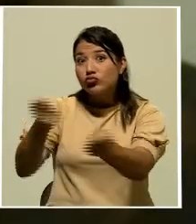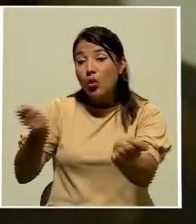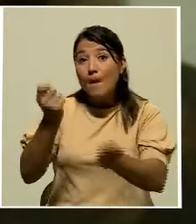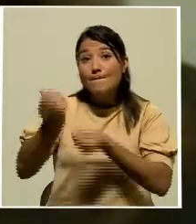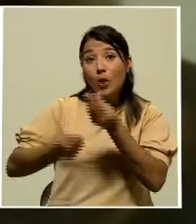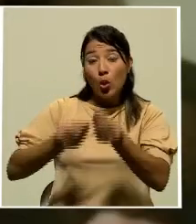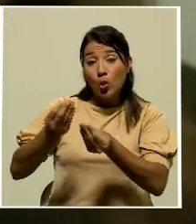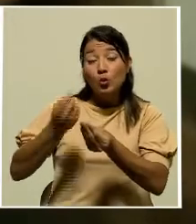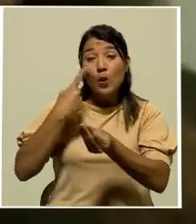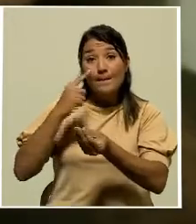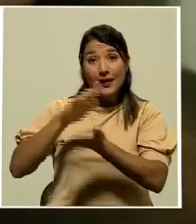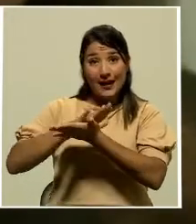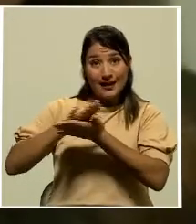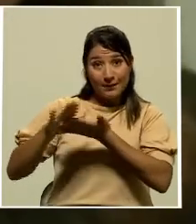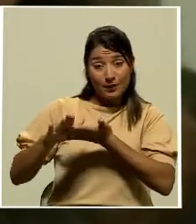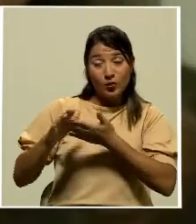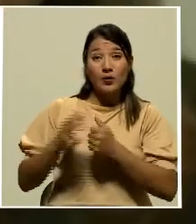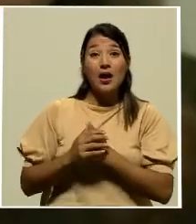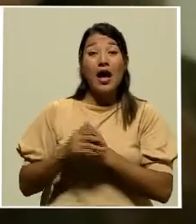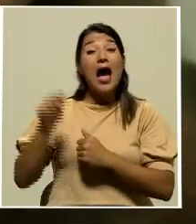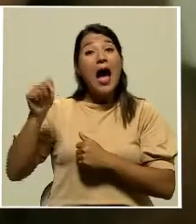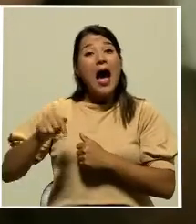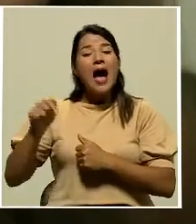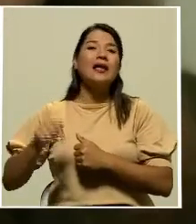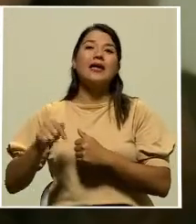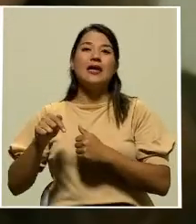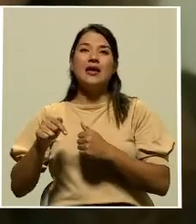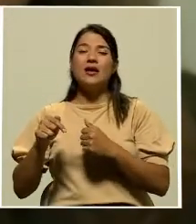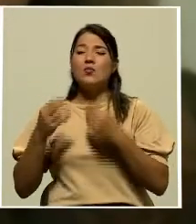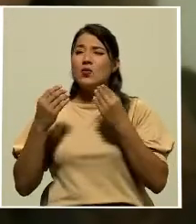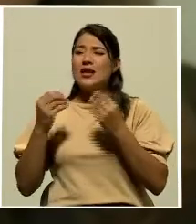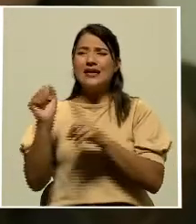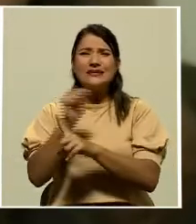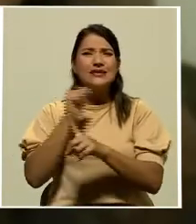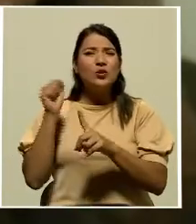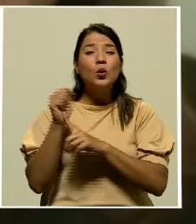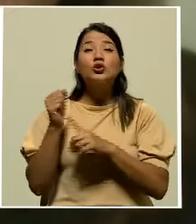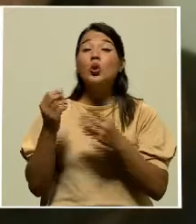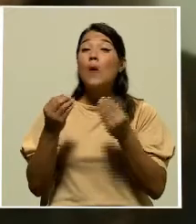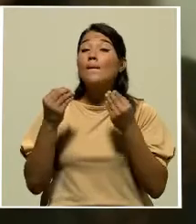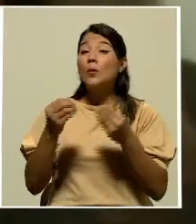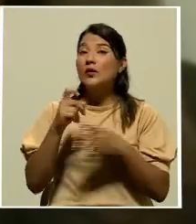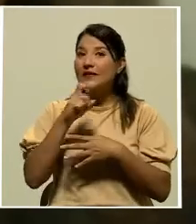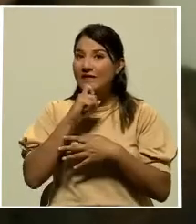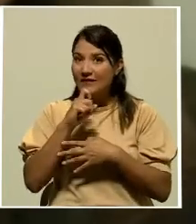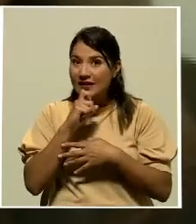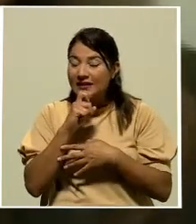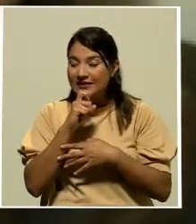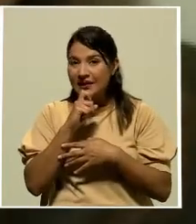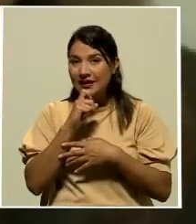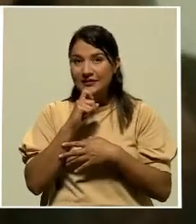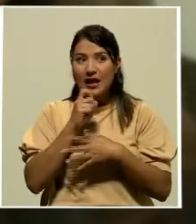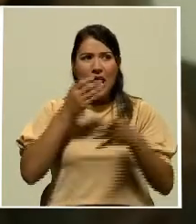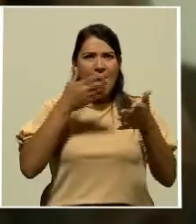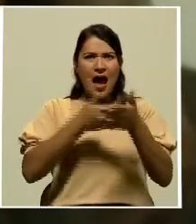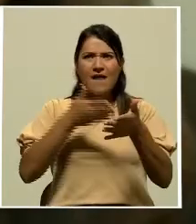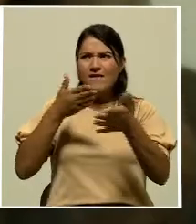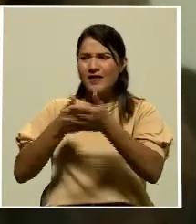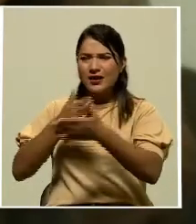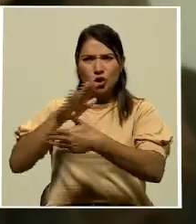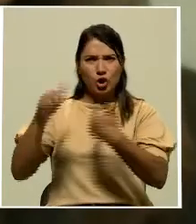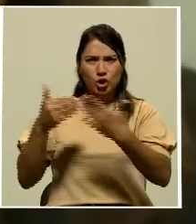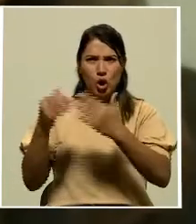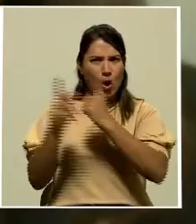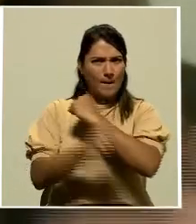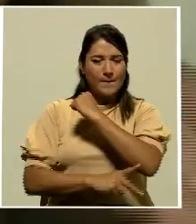Aqui, por conta da pandemia, a situação tão crítica que países, não, que afetou todos os países, incluindo países como